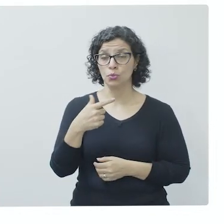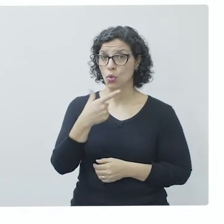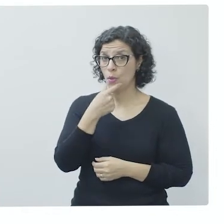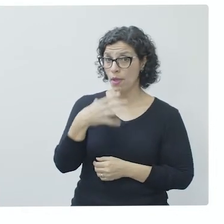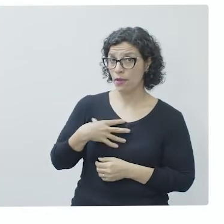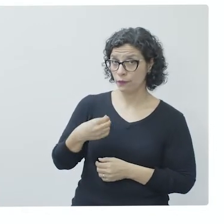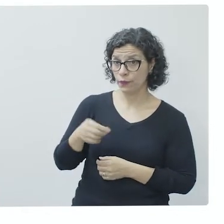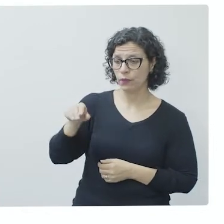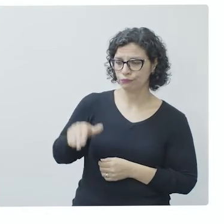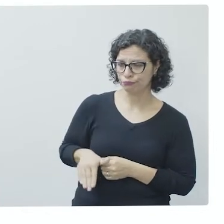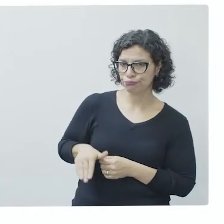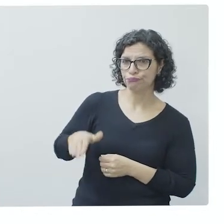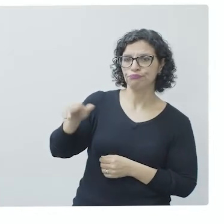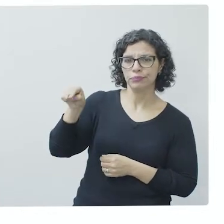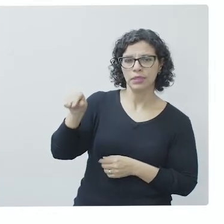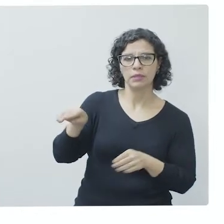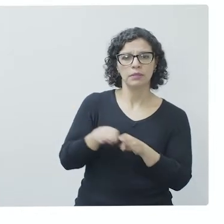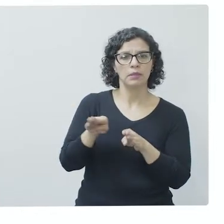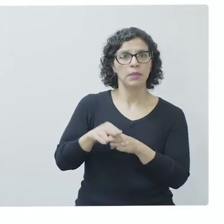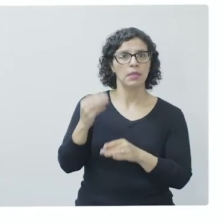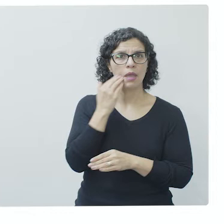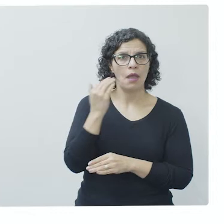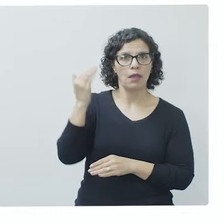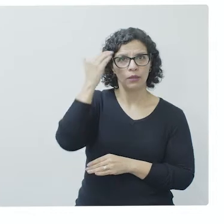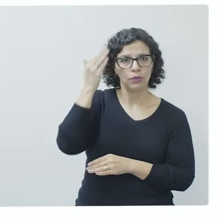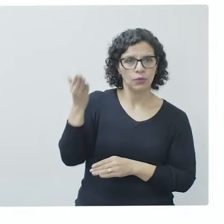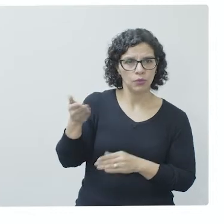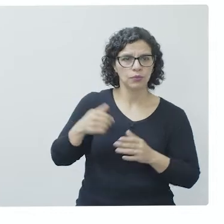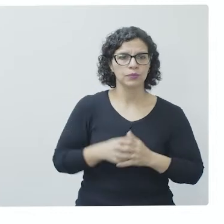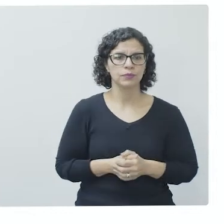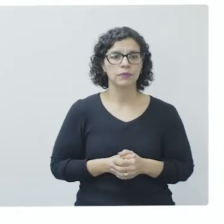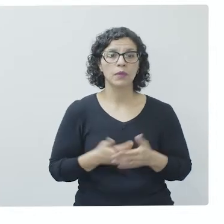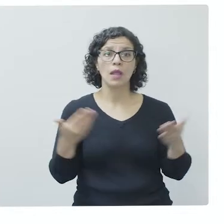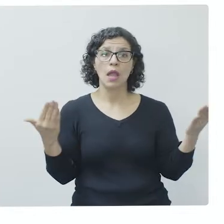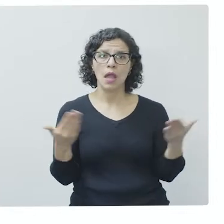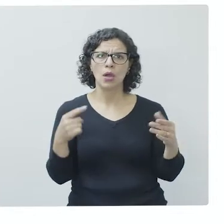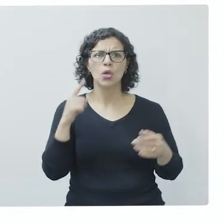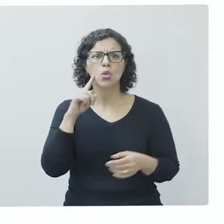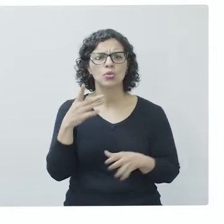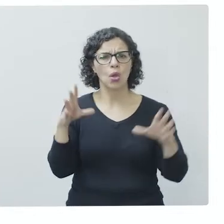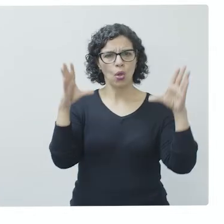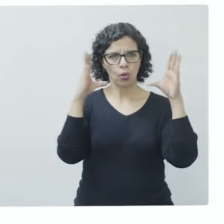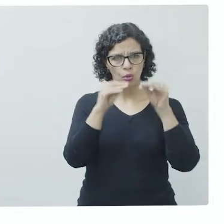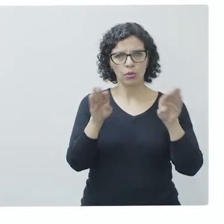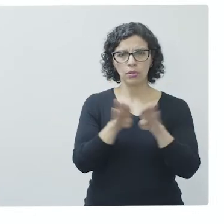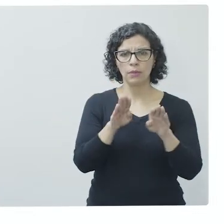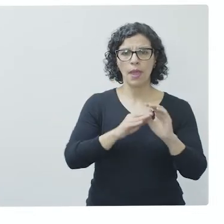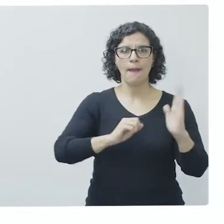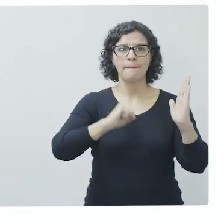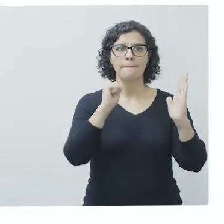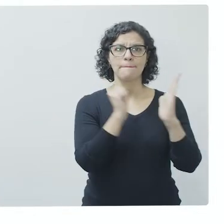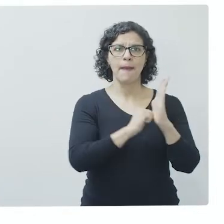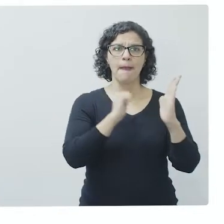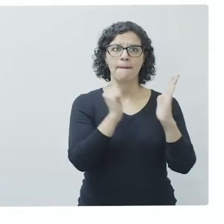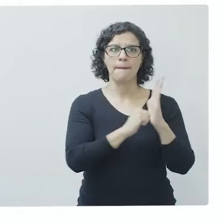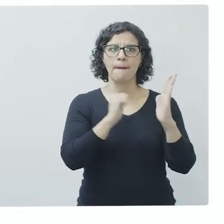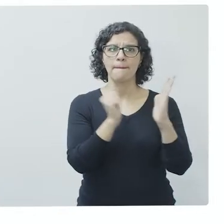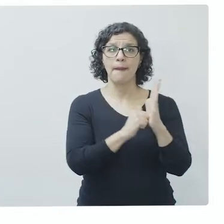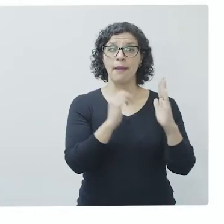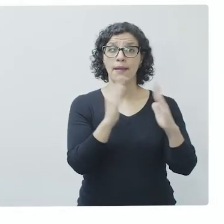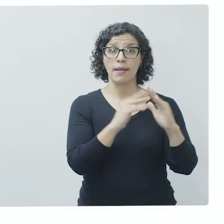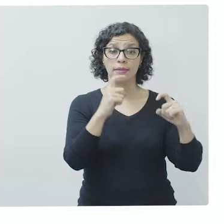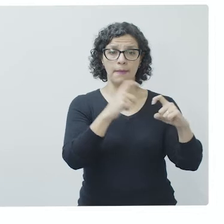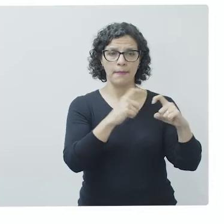do homem, o afilhado da morte, cresceu e tornou-se adulto. Certa noite, bateram na porta da casa do